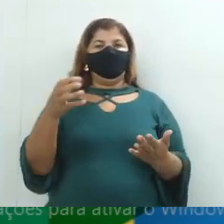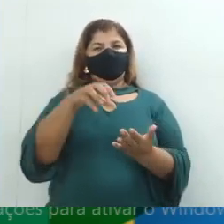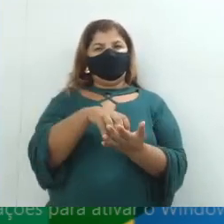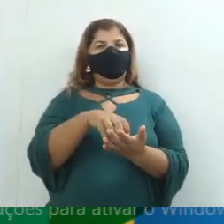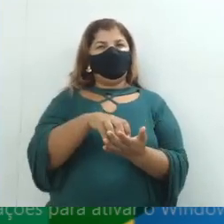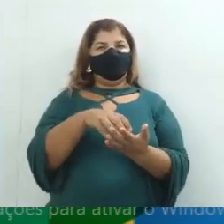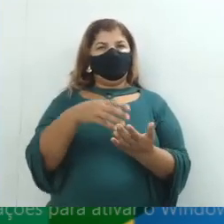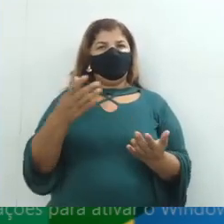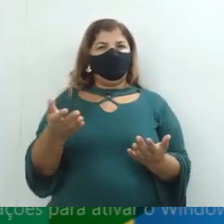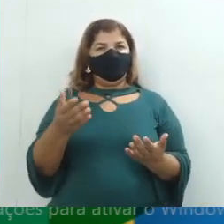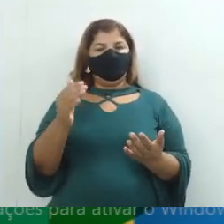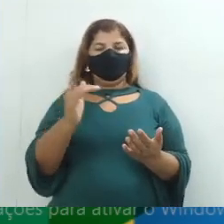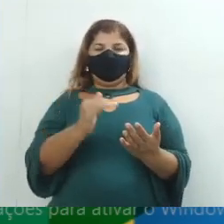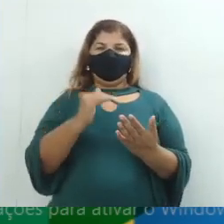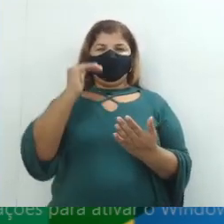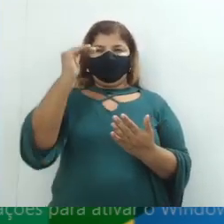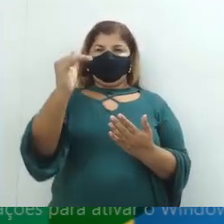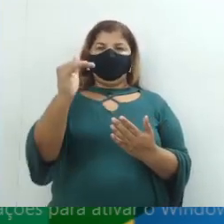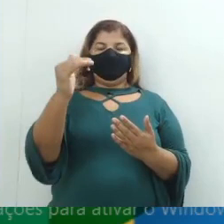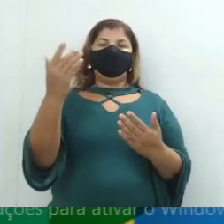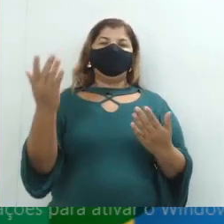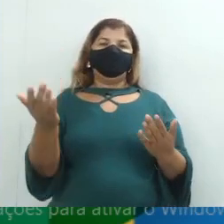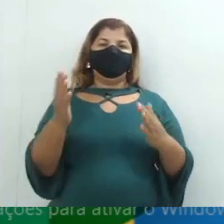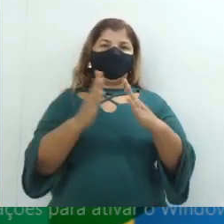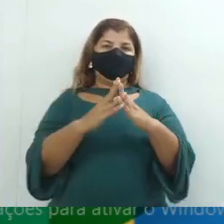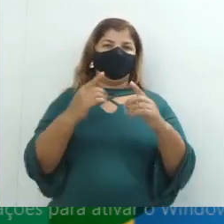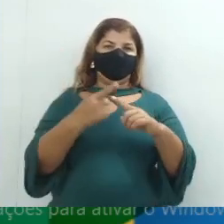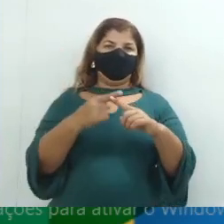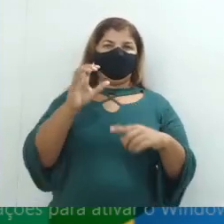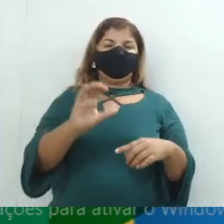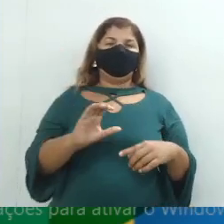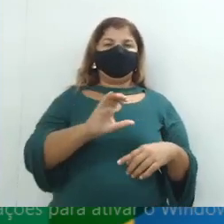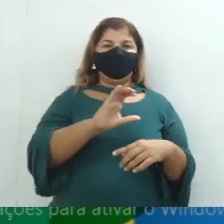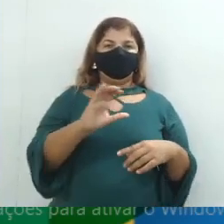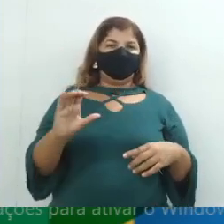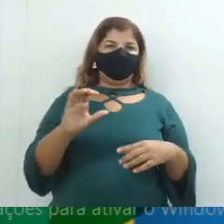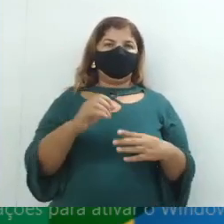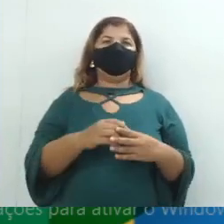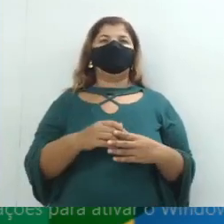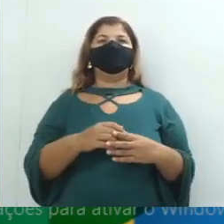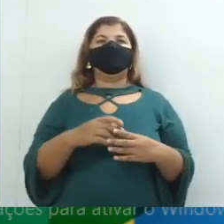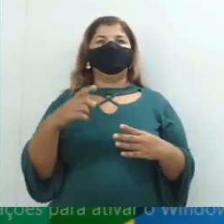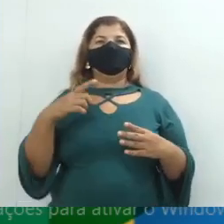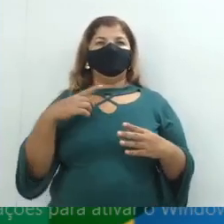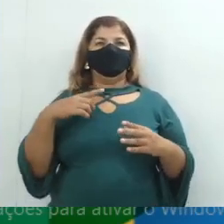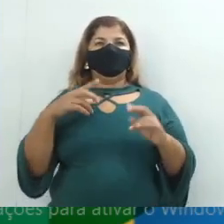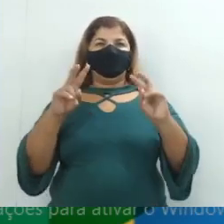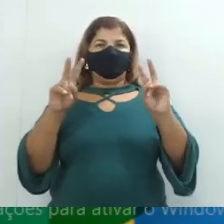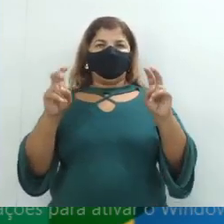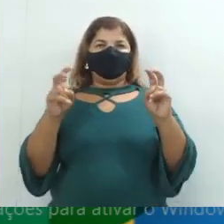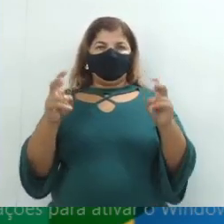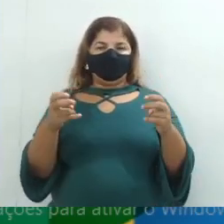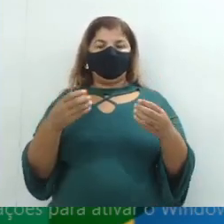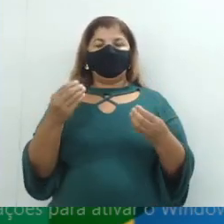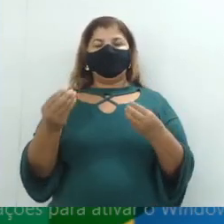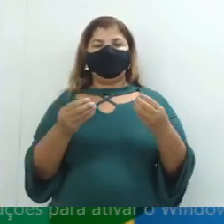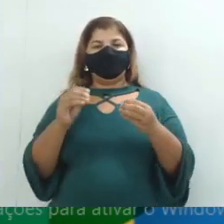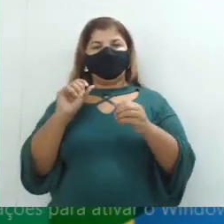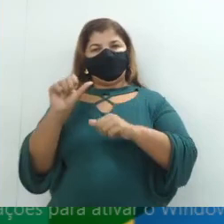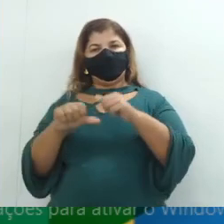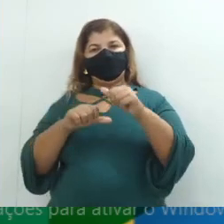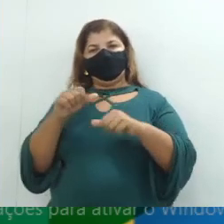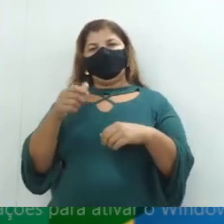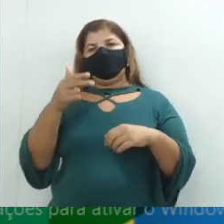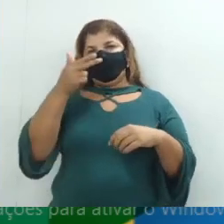o cardeal ele é um alto cargo da Igreja Católica. Então a gente está num tema chamado Reforma Protestante e está pegando